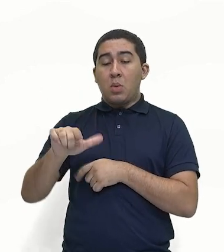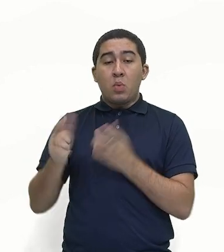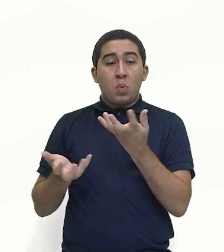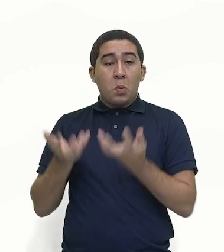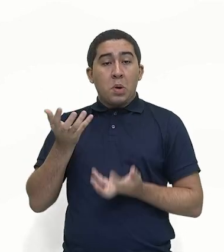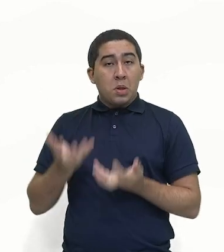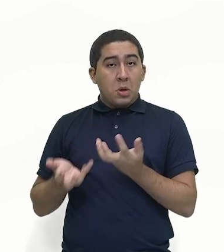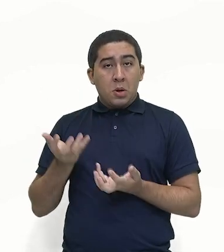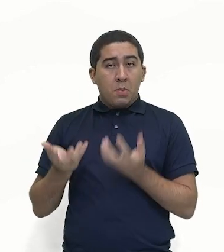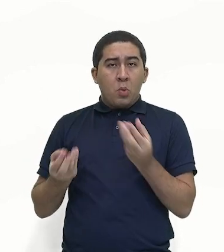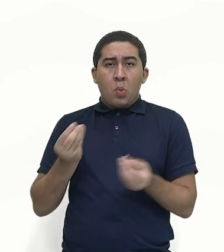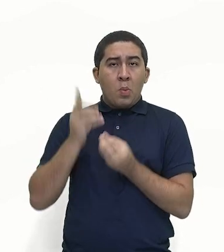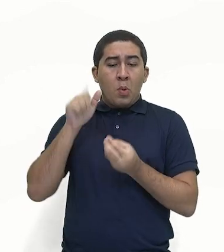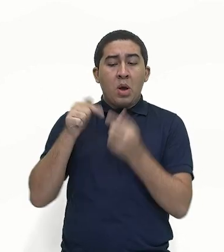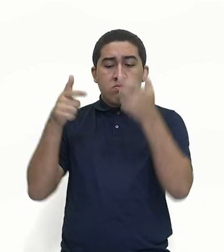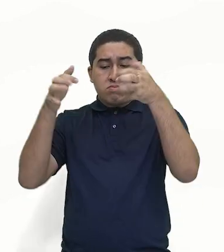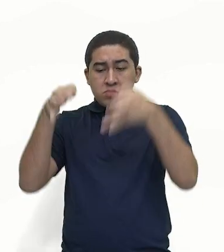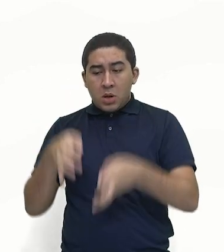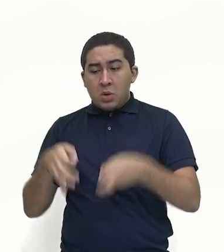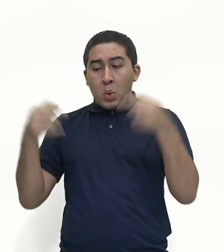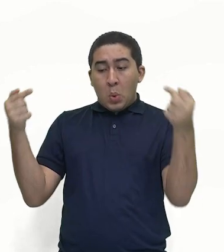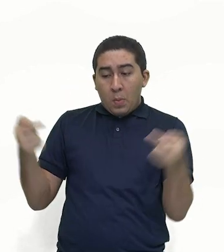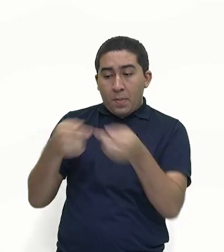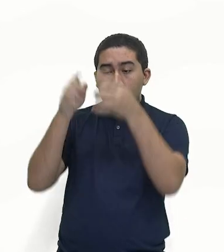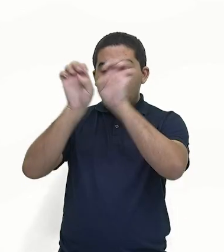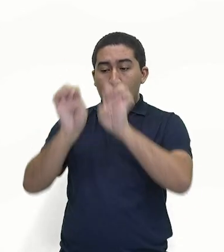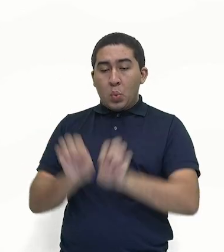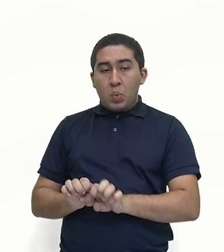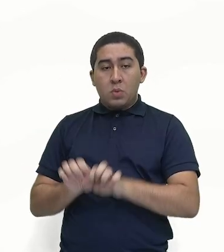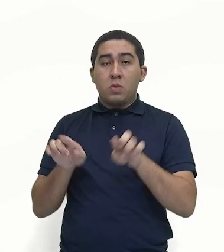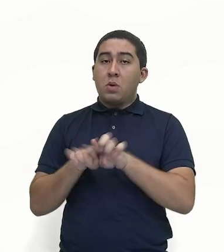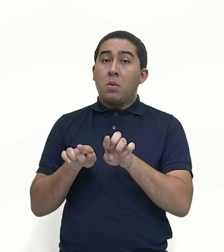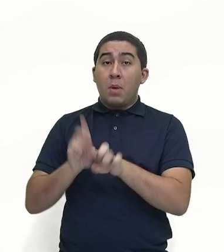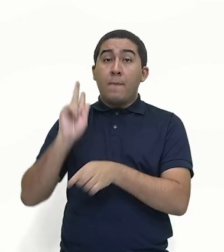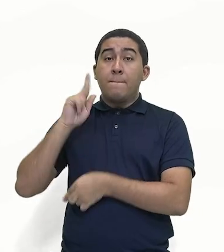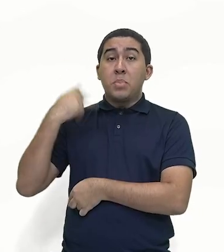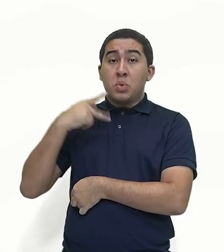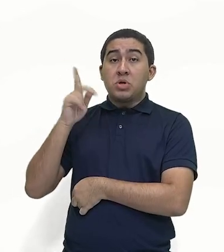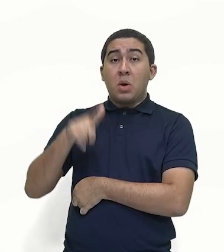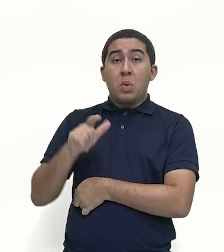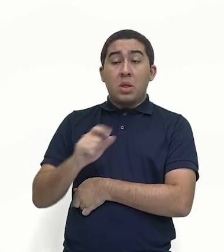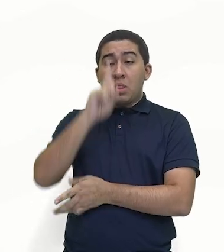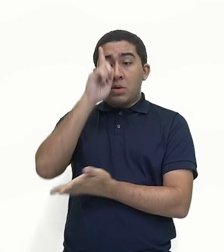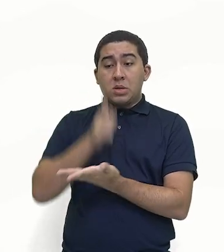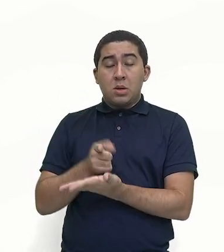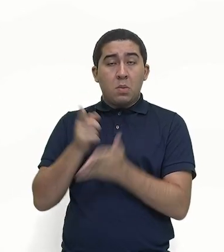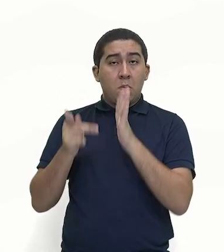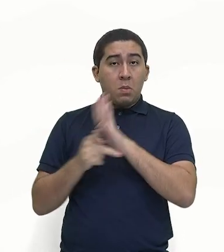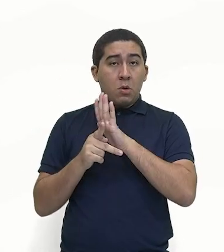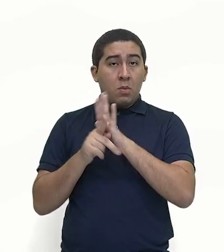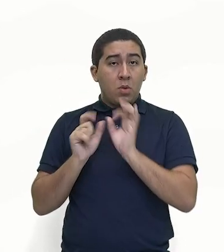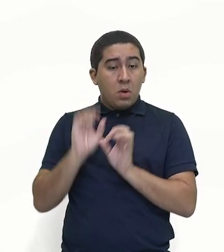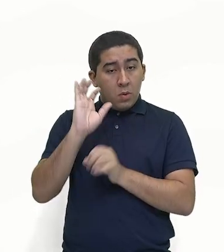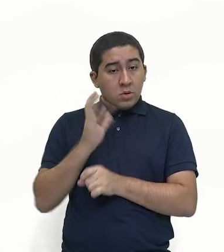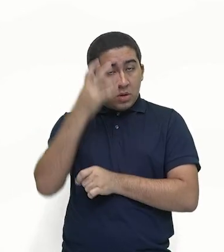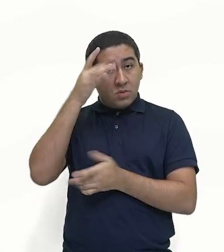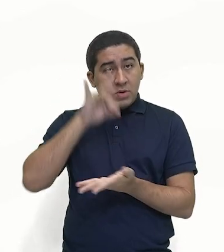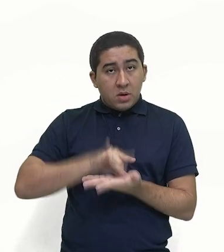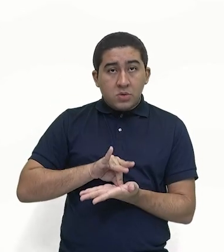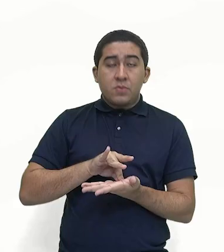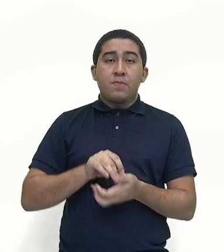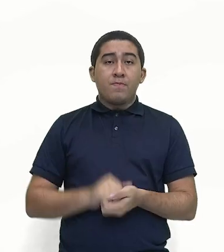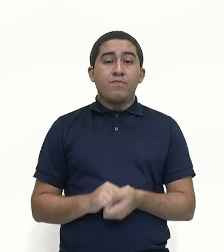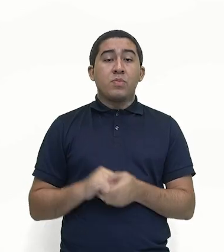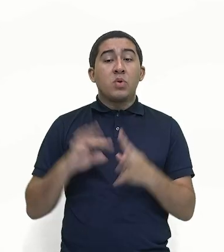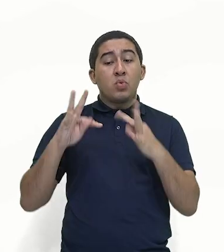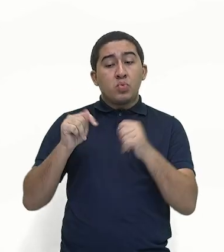harmonia, como é que isso se harmoniza no mundo, e a questão política, que são decisões tomadas para que isso aconteça. Então, tudo